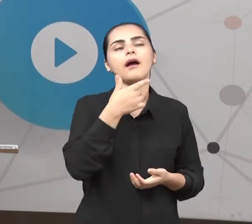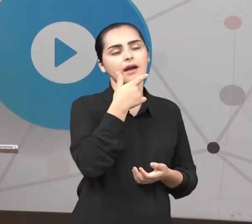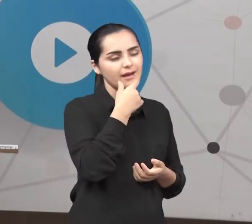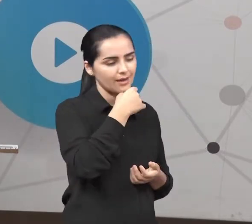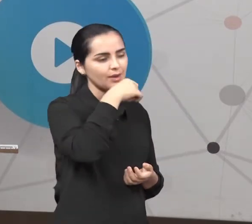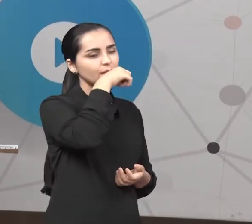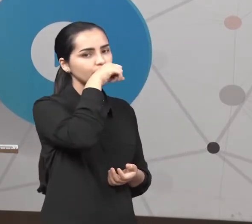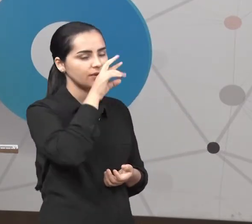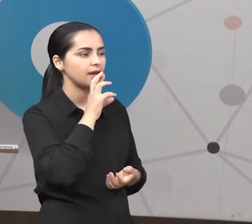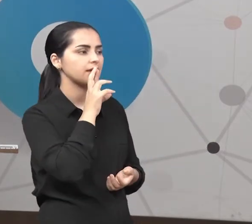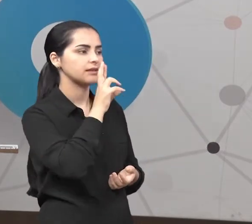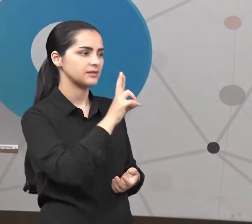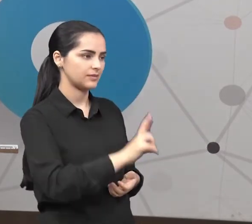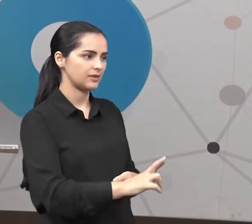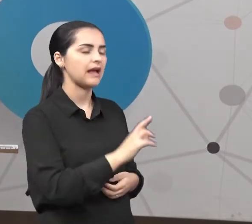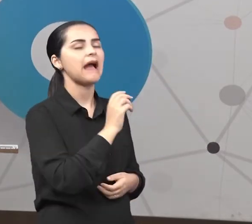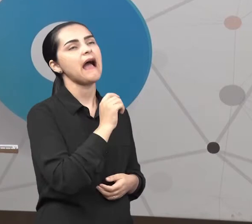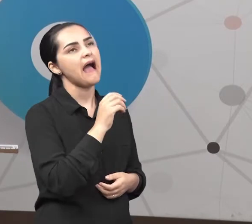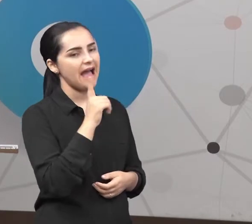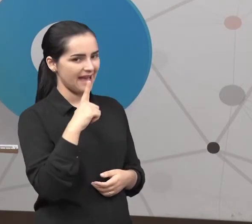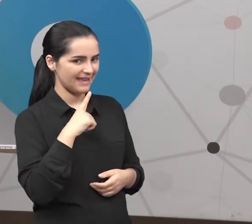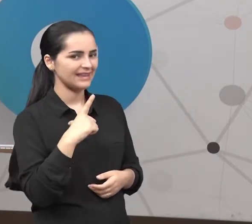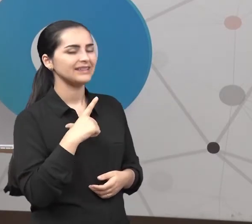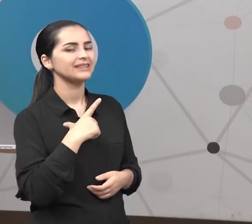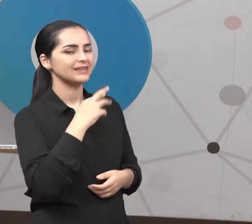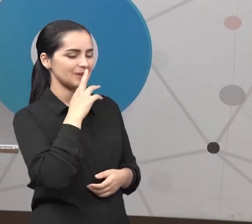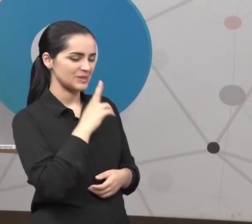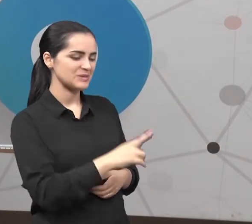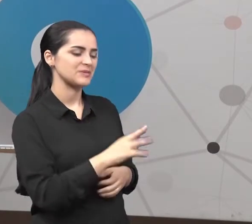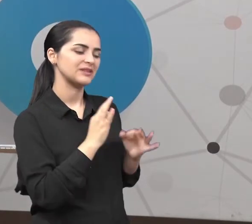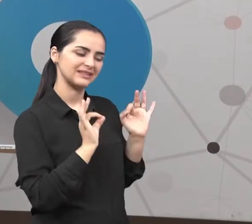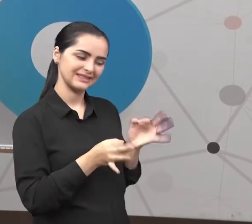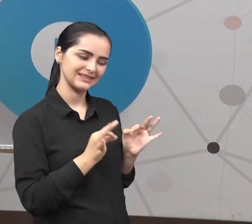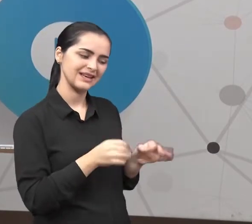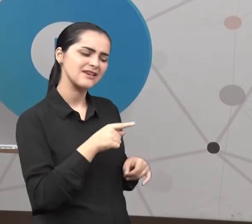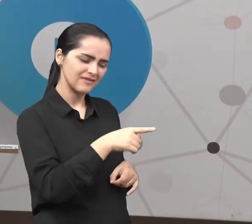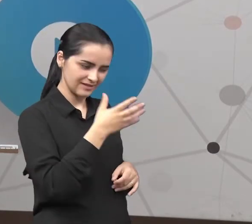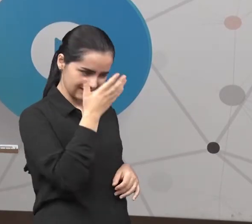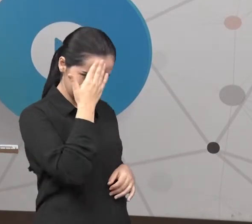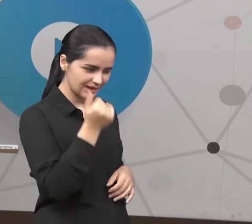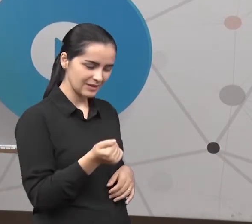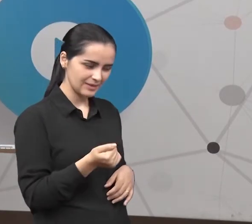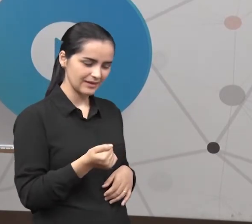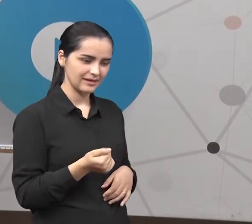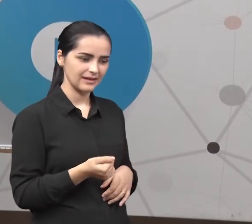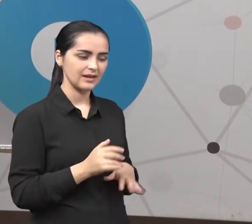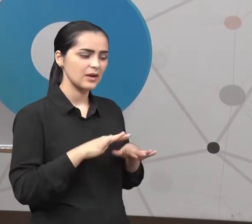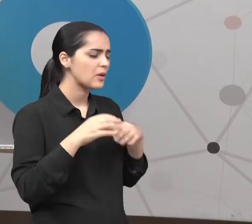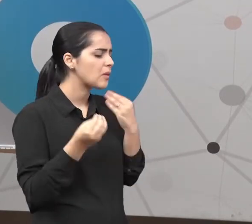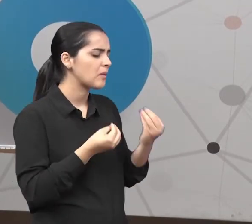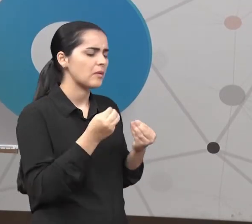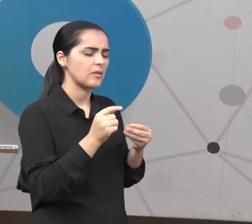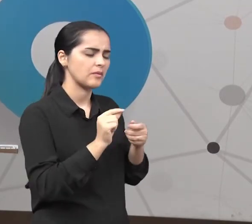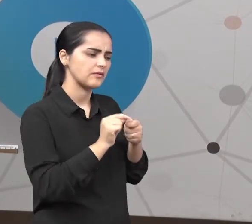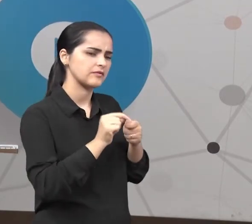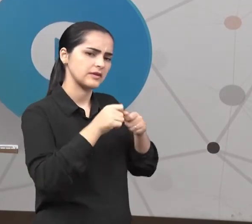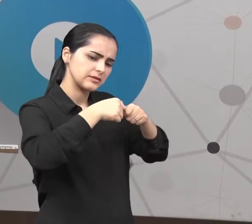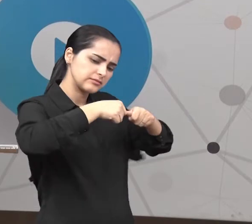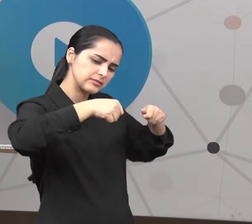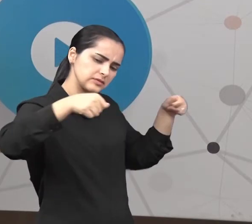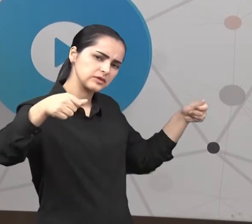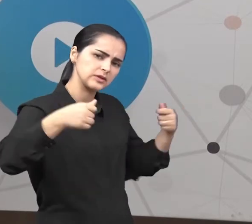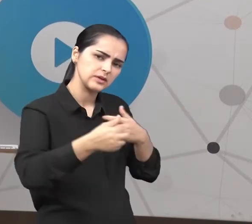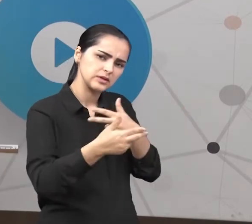dele disse: Eu ainda tenho uma solução. Você quer saber qual é a solução que eu tenho para medir algo sem